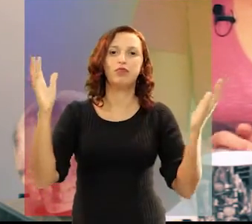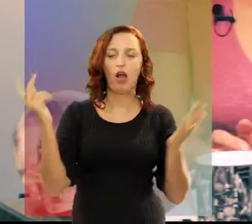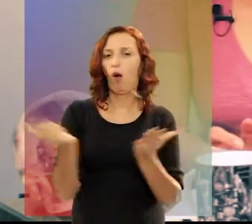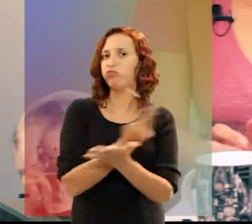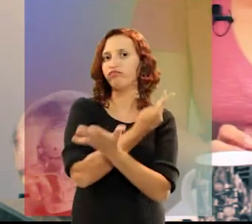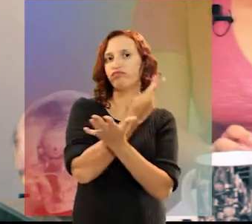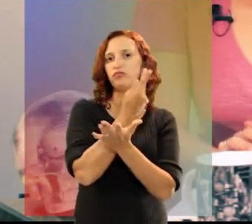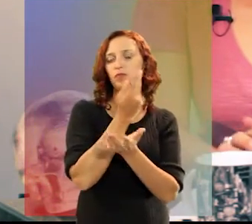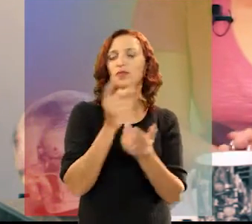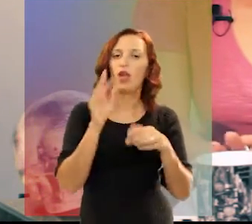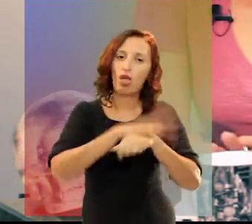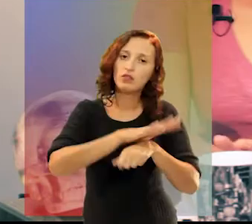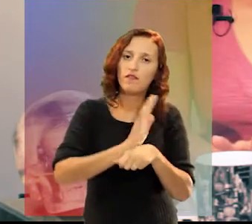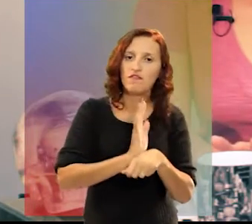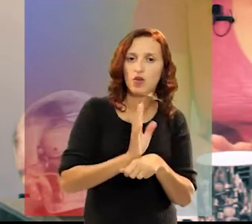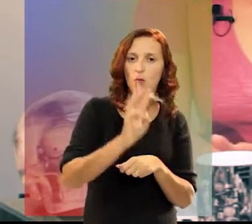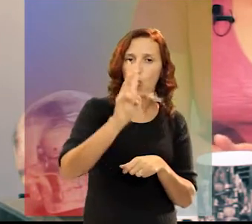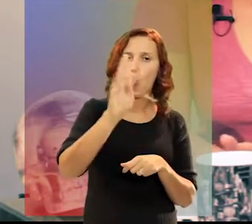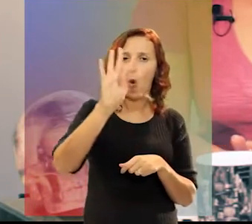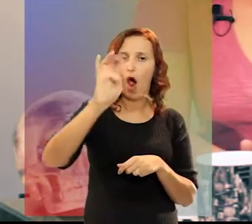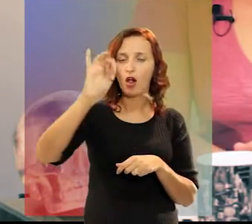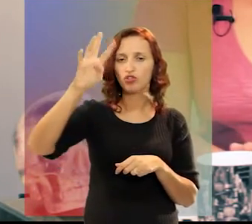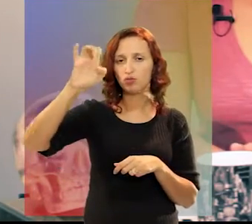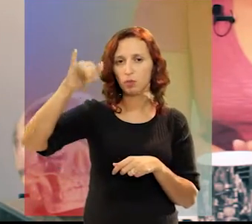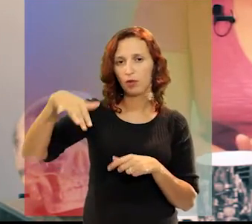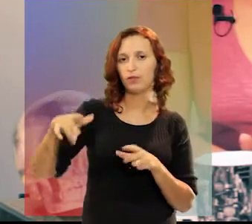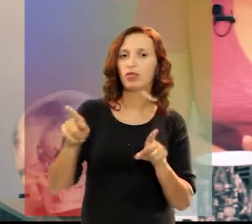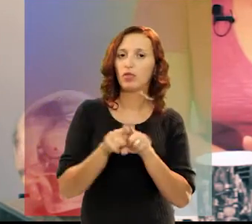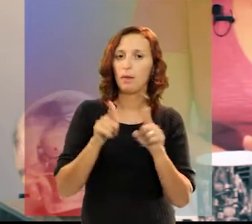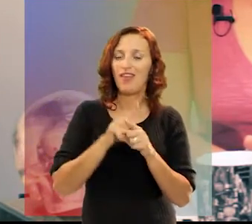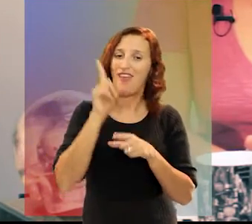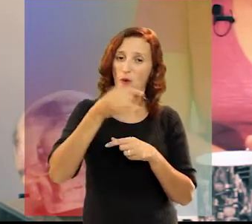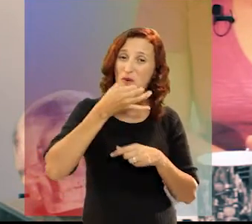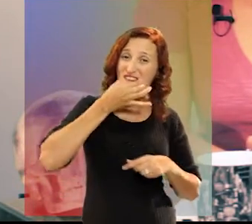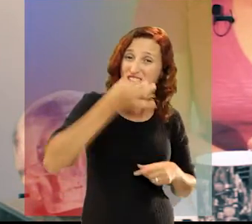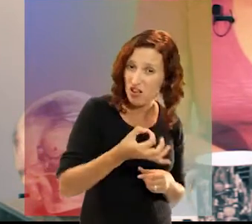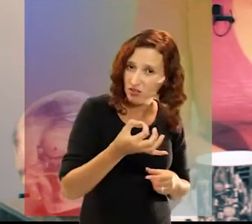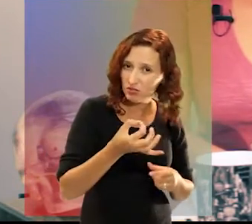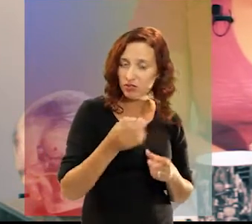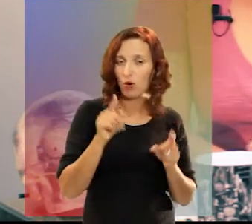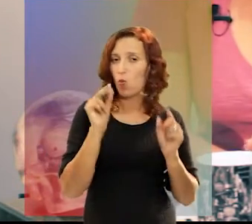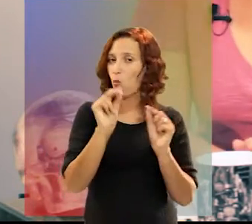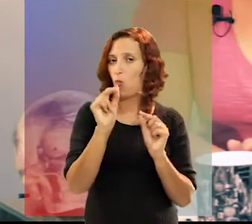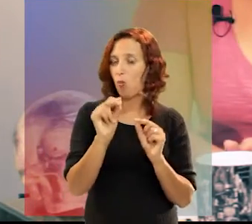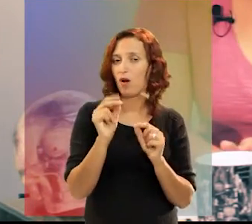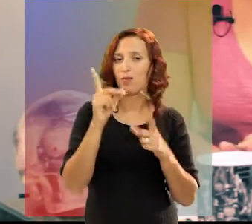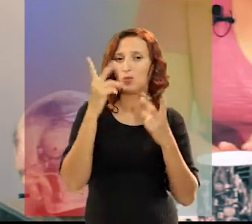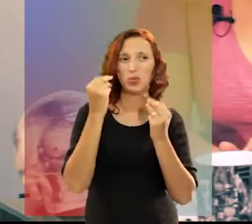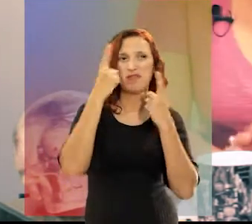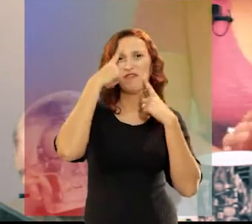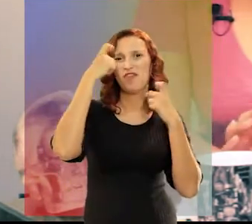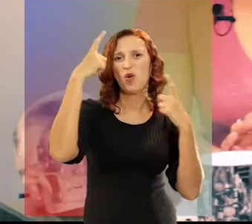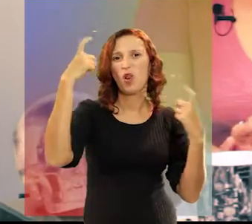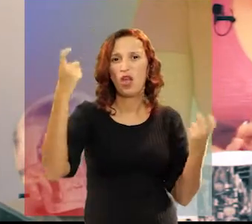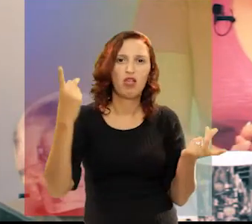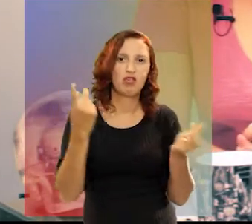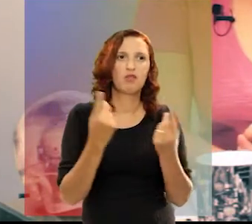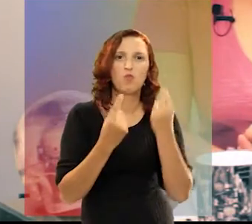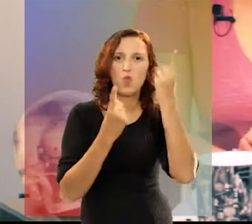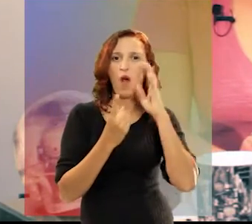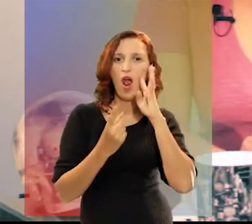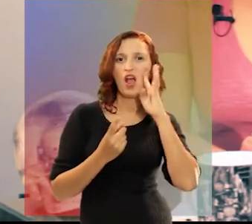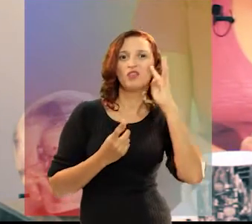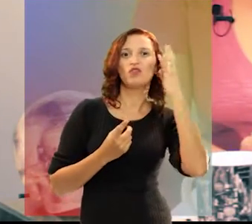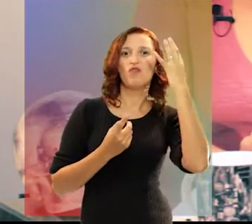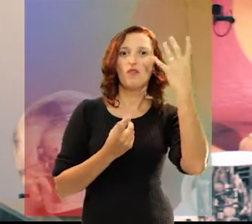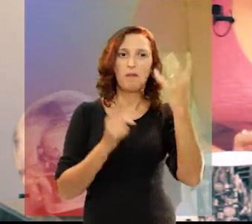a gente tinha que correr. E o Watchmen também é uma crítica a essa aceleração violenta. Resolver o problema de uma guerra